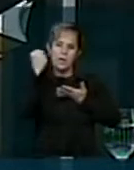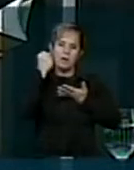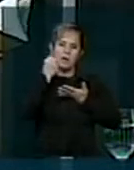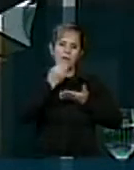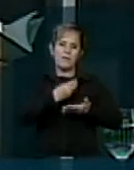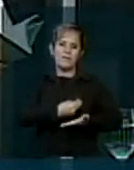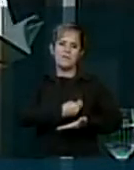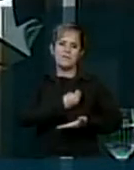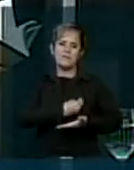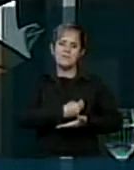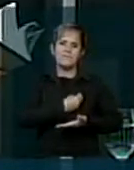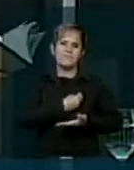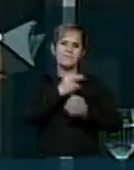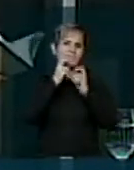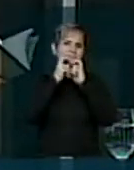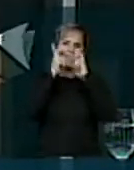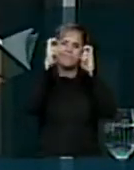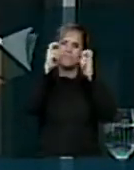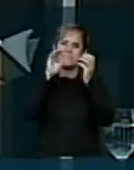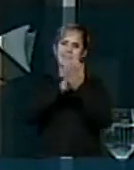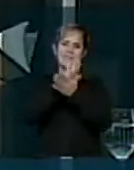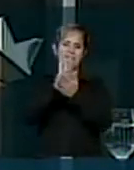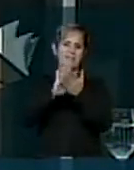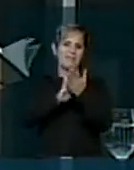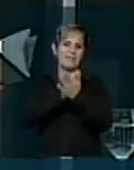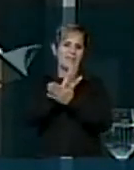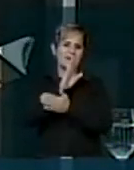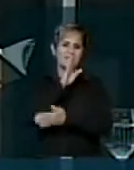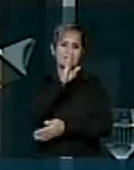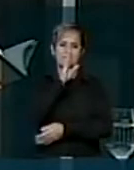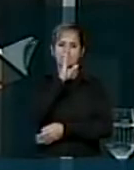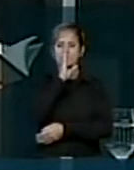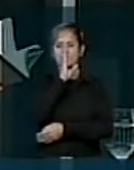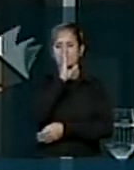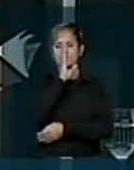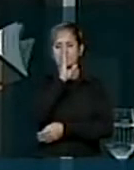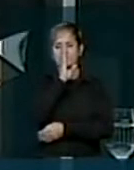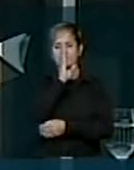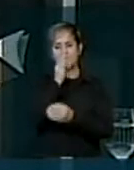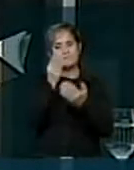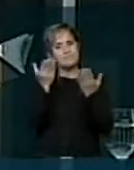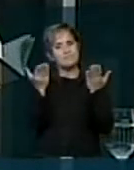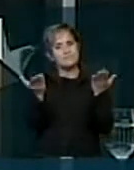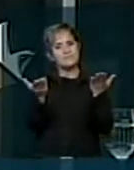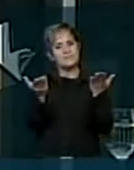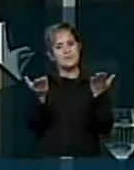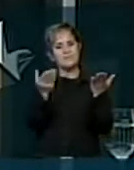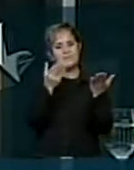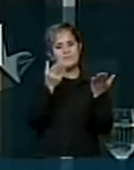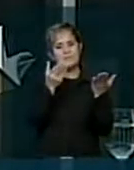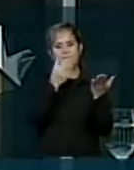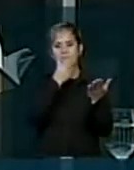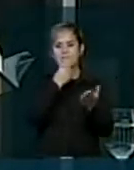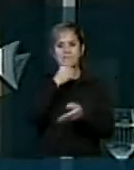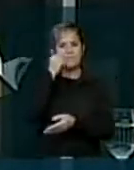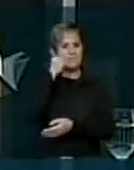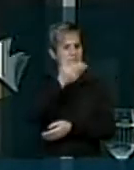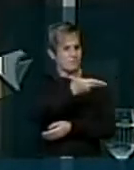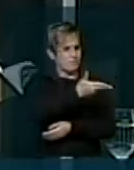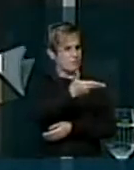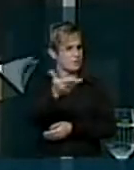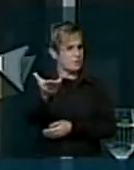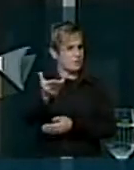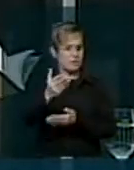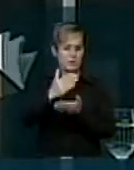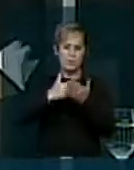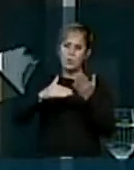e já não podemos dizer nada. Então, senhoras e senhores deputados, o que isso quer